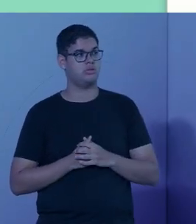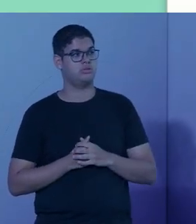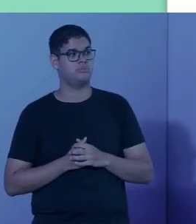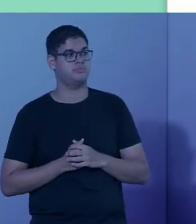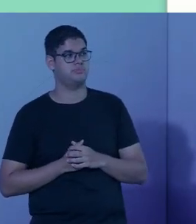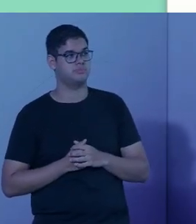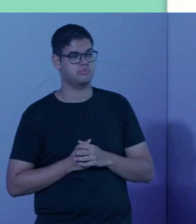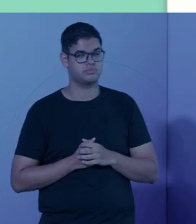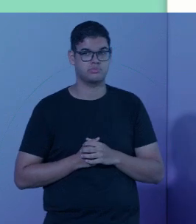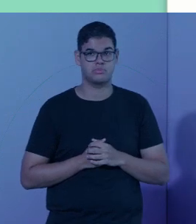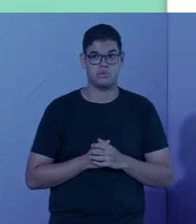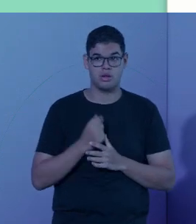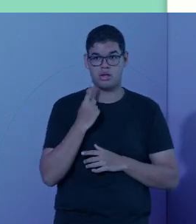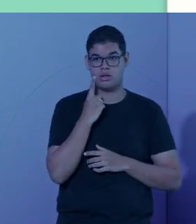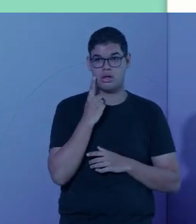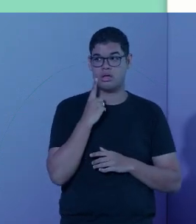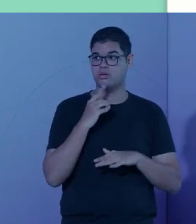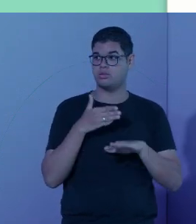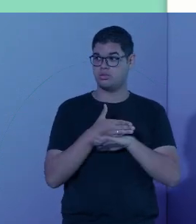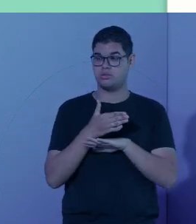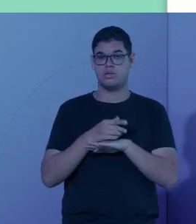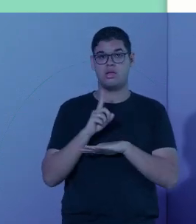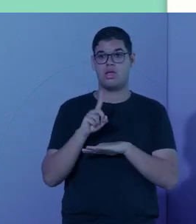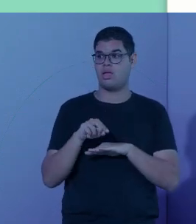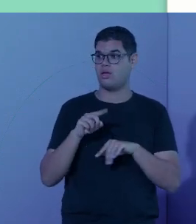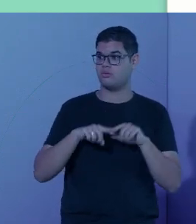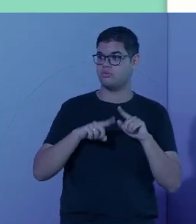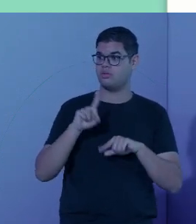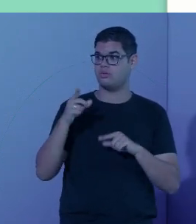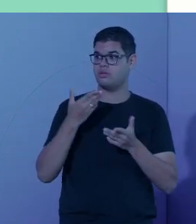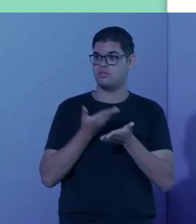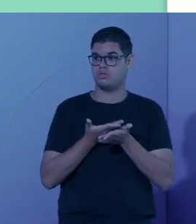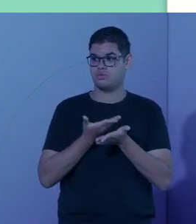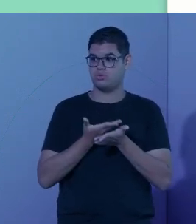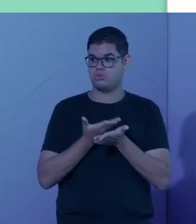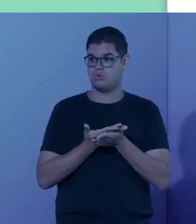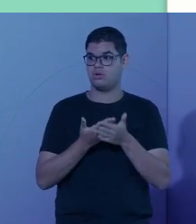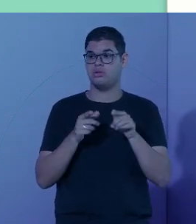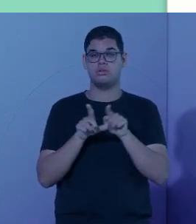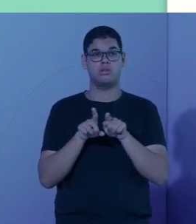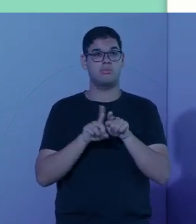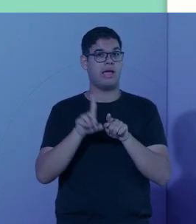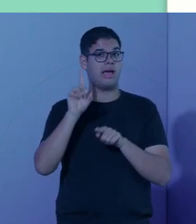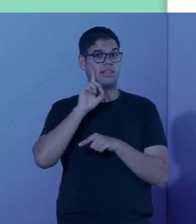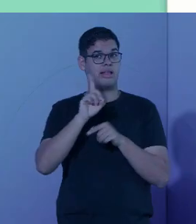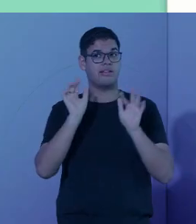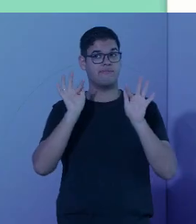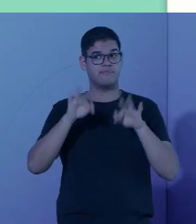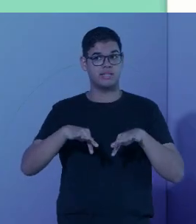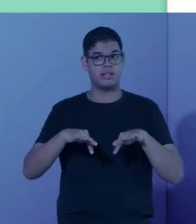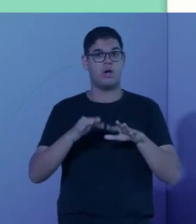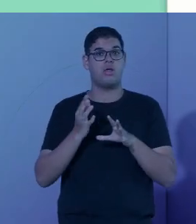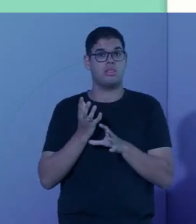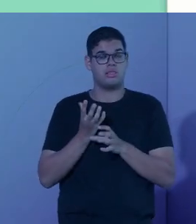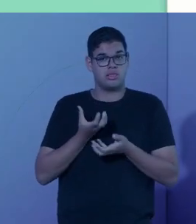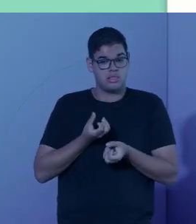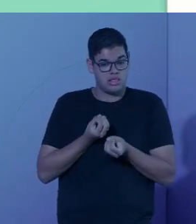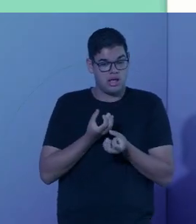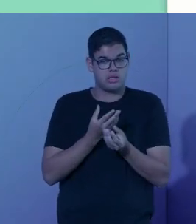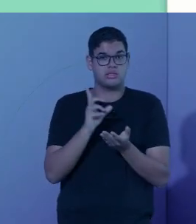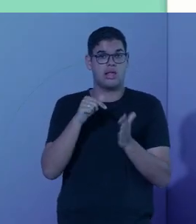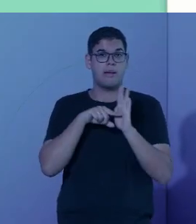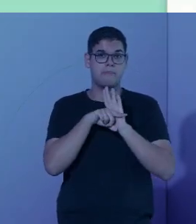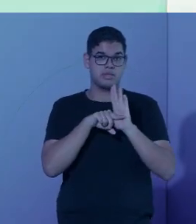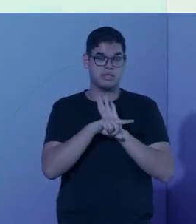Incorporação de medicamentos no SUS no período avaliado foram objeto inicial desse estudo. A data final de tratamento dos dados considerada na pesquisa para